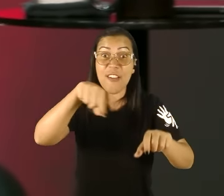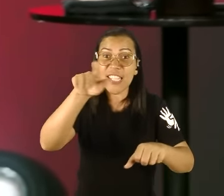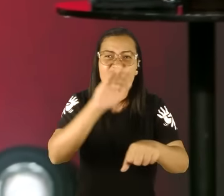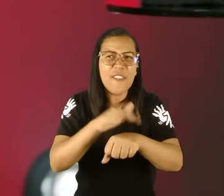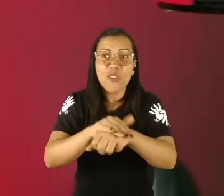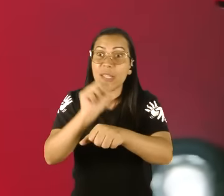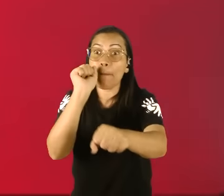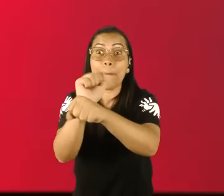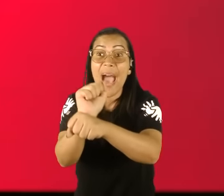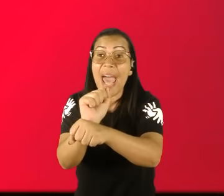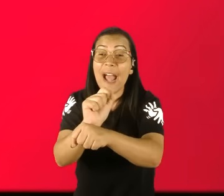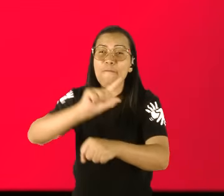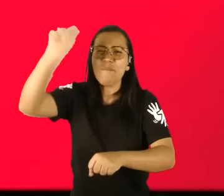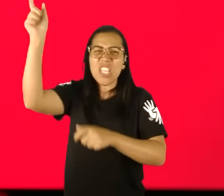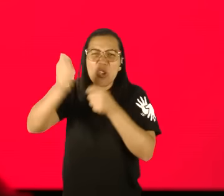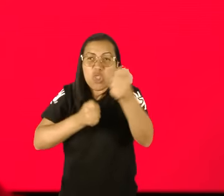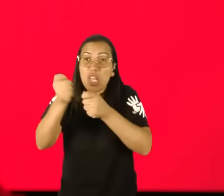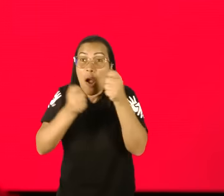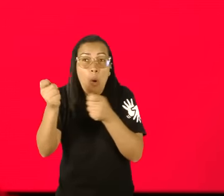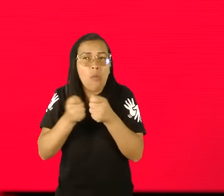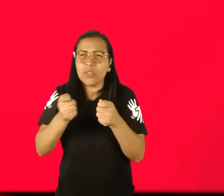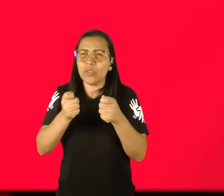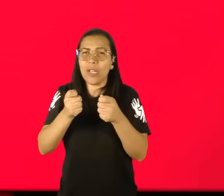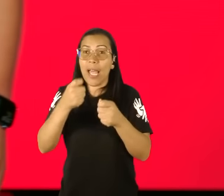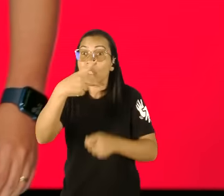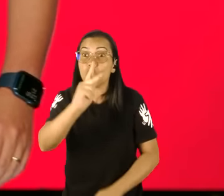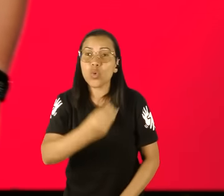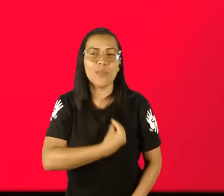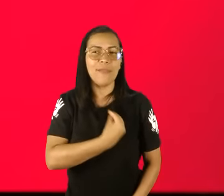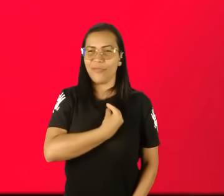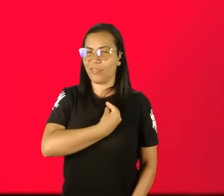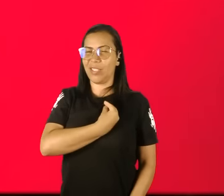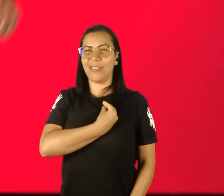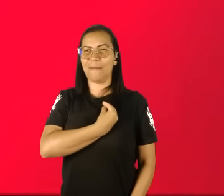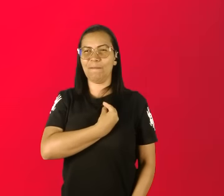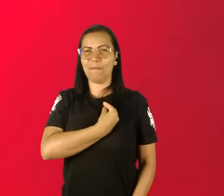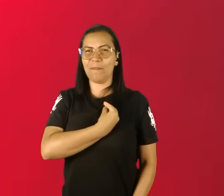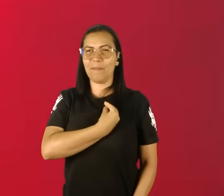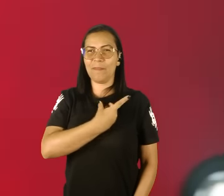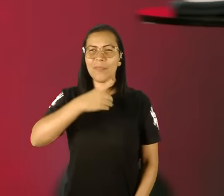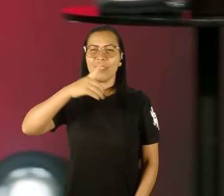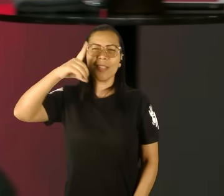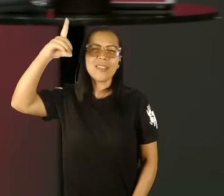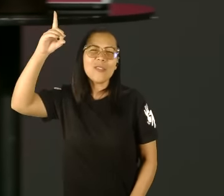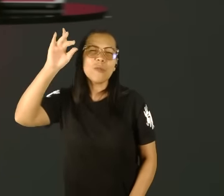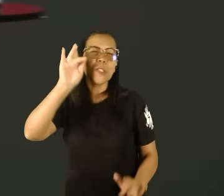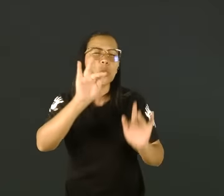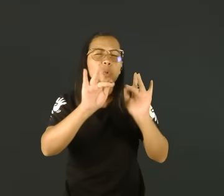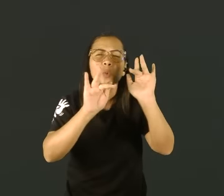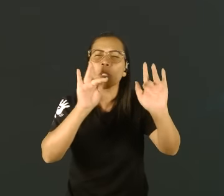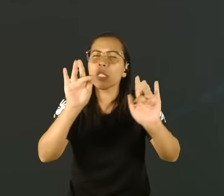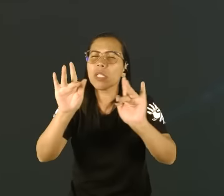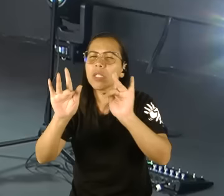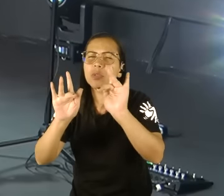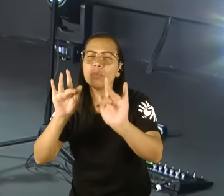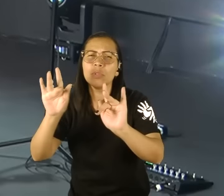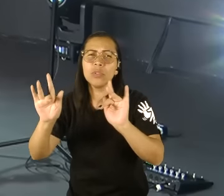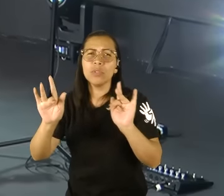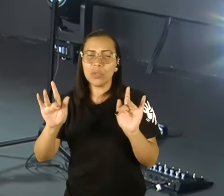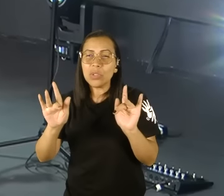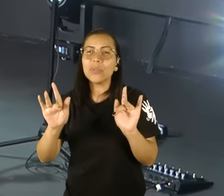ritmo, porque enquanto você não parar, Ele não vai falar. Deus está quebrando o ritmo, Deus está quebrando o